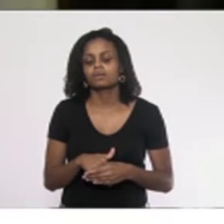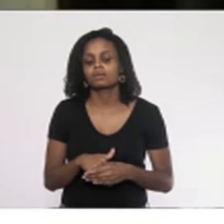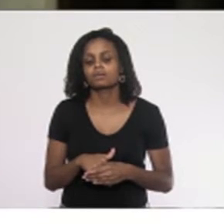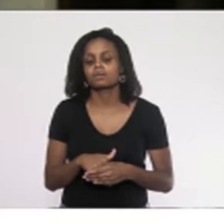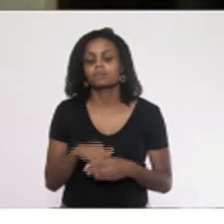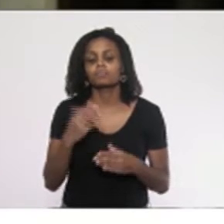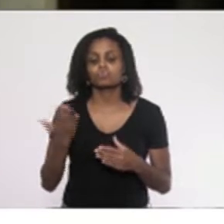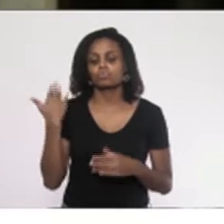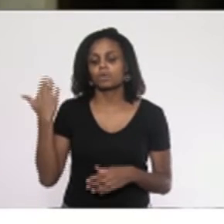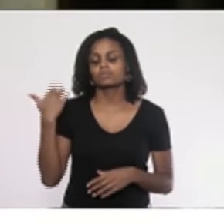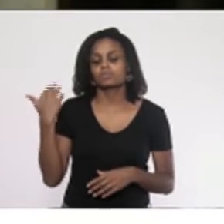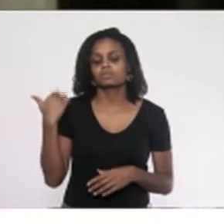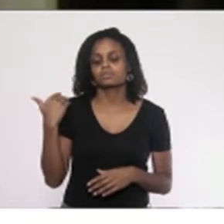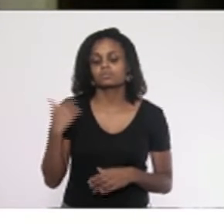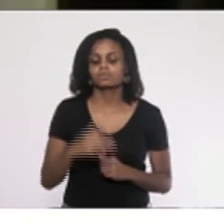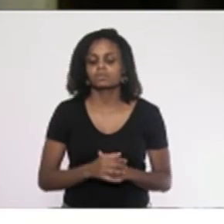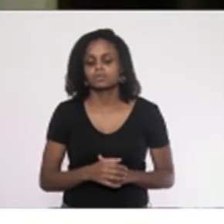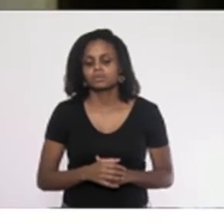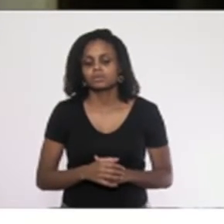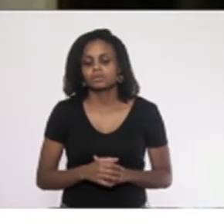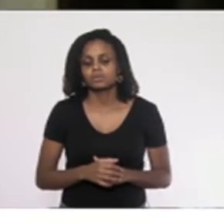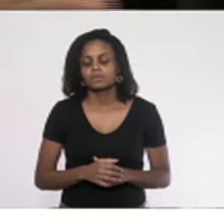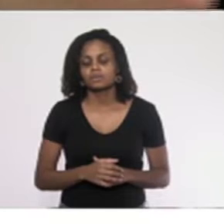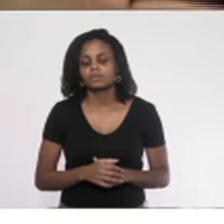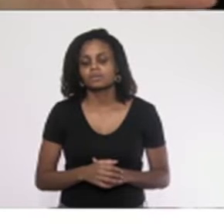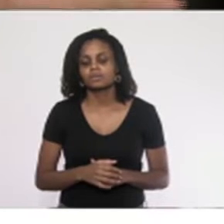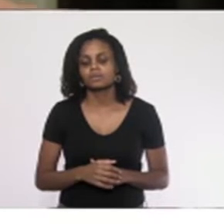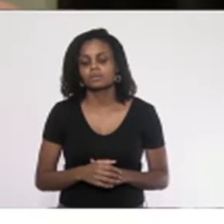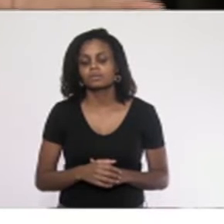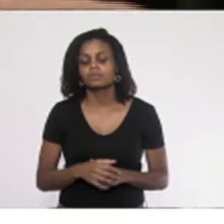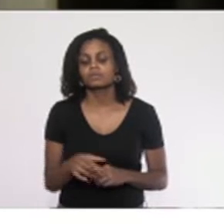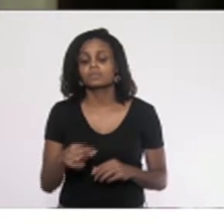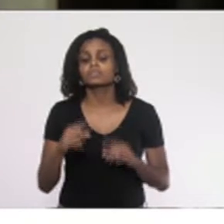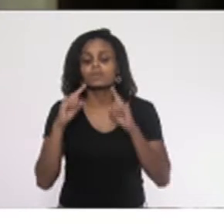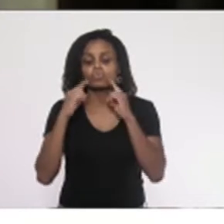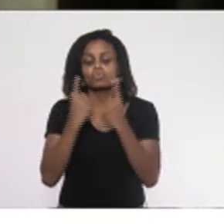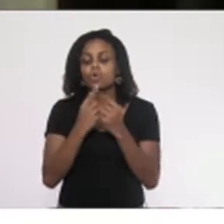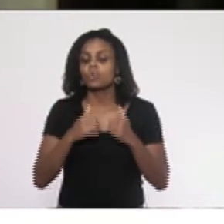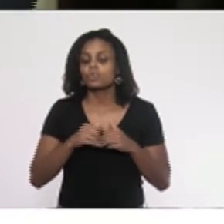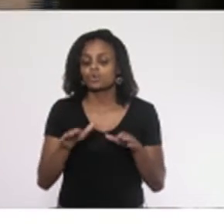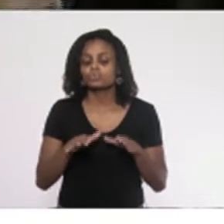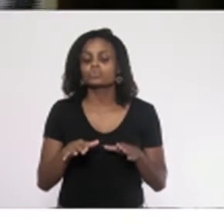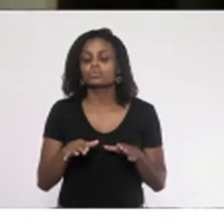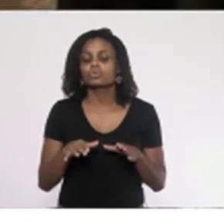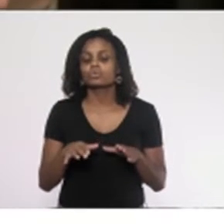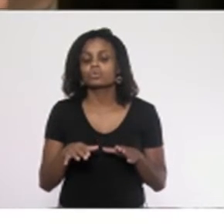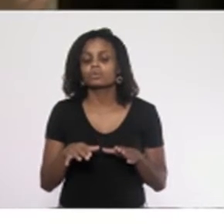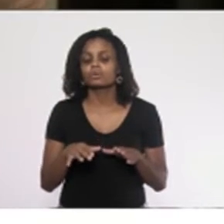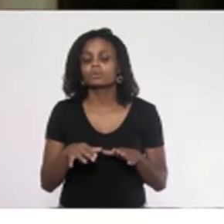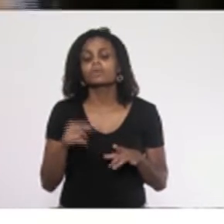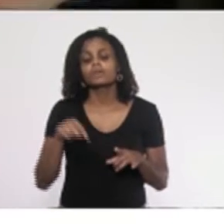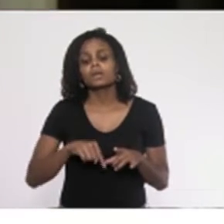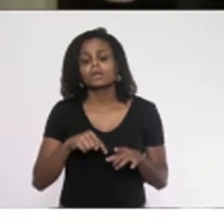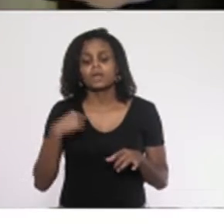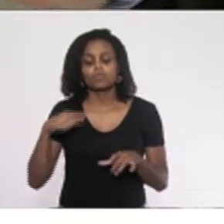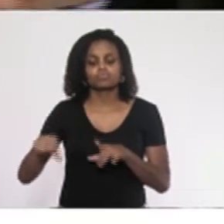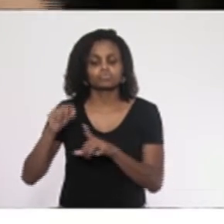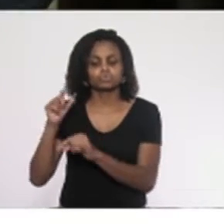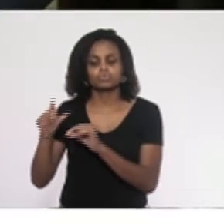para retroagir no tempo. E essa reunião começou com essa prática. Meus destaques já